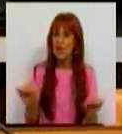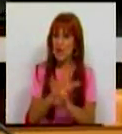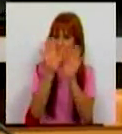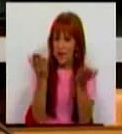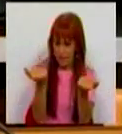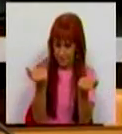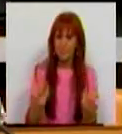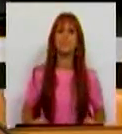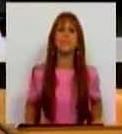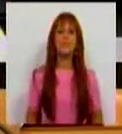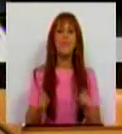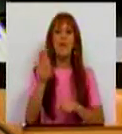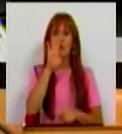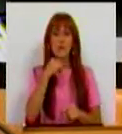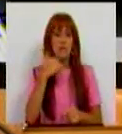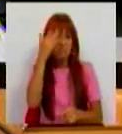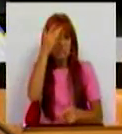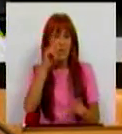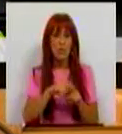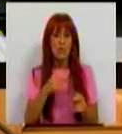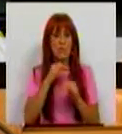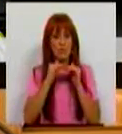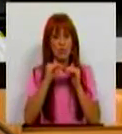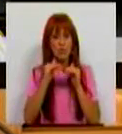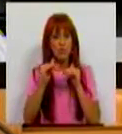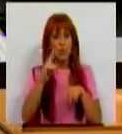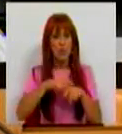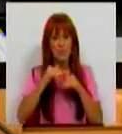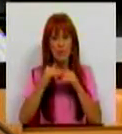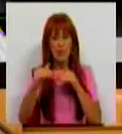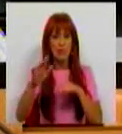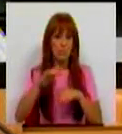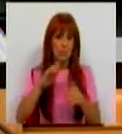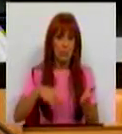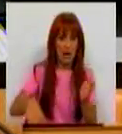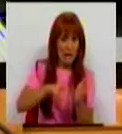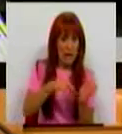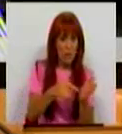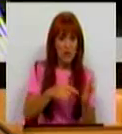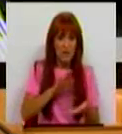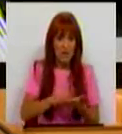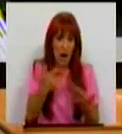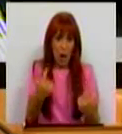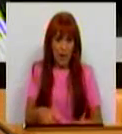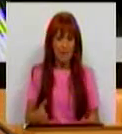esclarecer. E se esse entendimento tem sido estável ao longo do tempo perante a legislação em